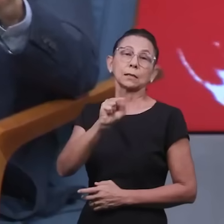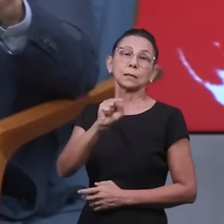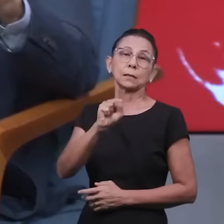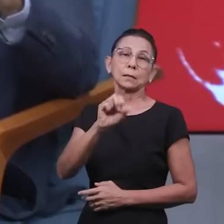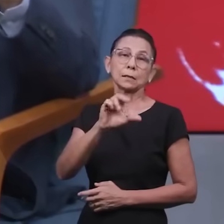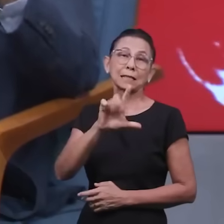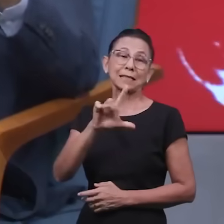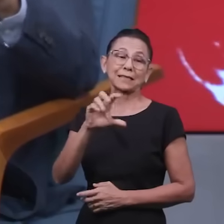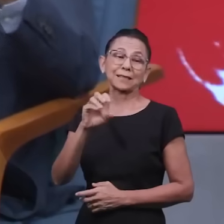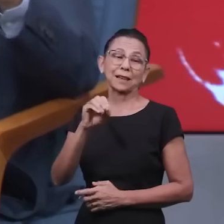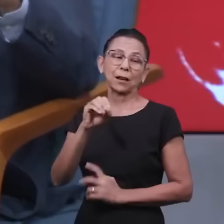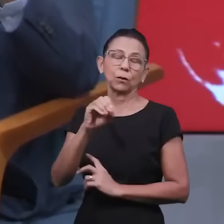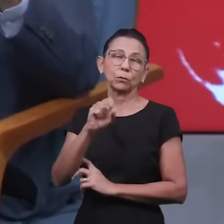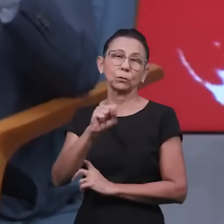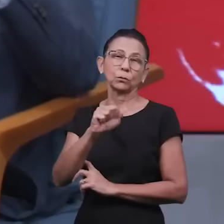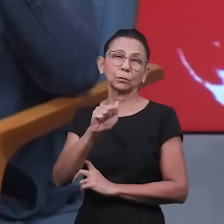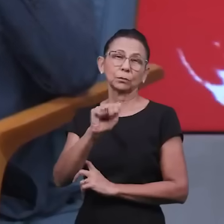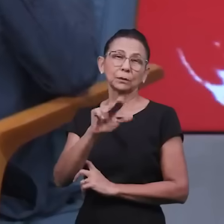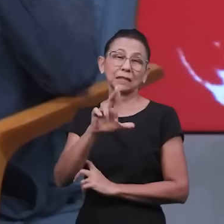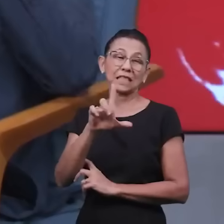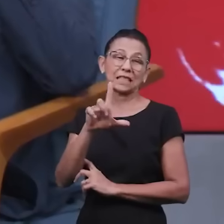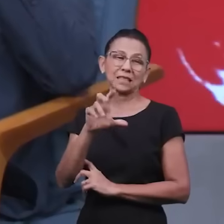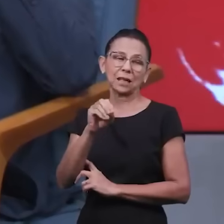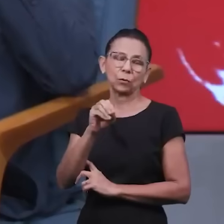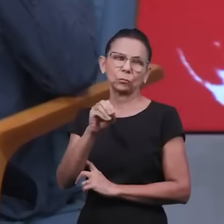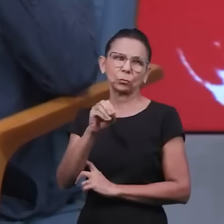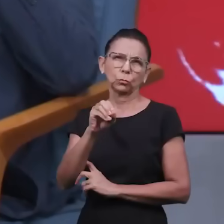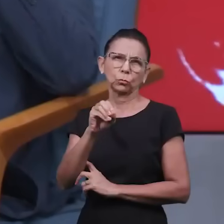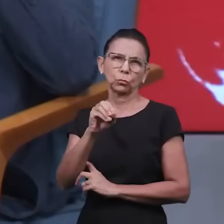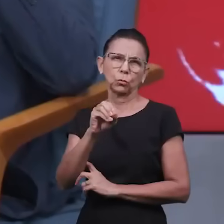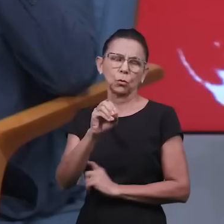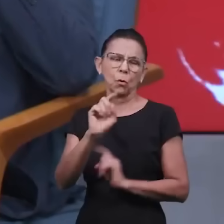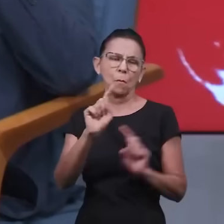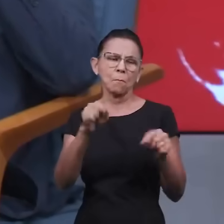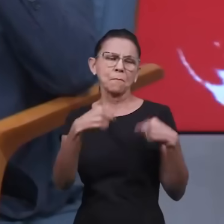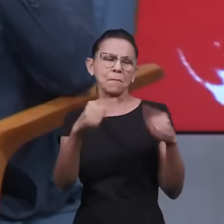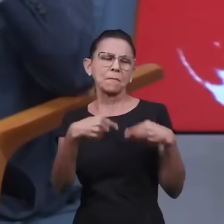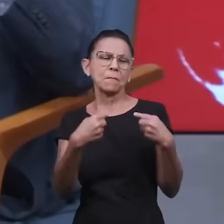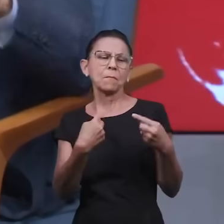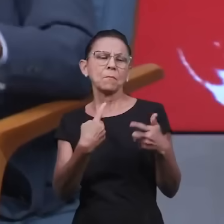Saulo, por que você me persegue?